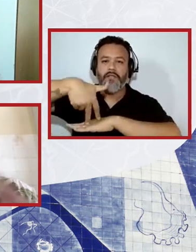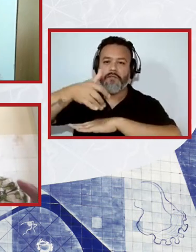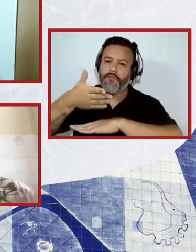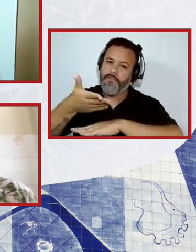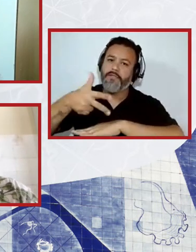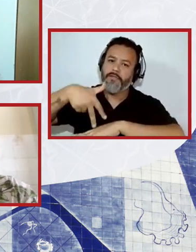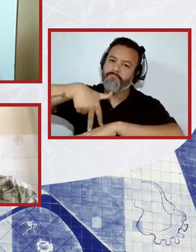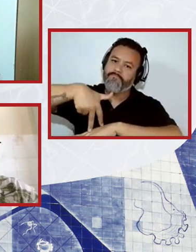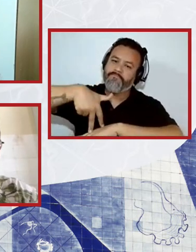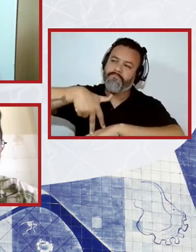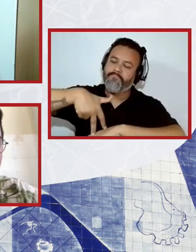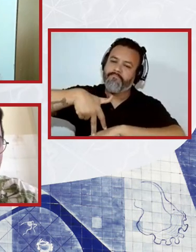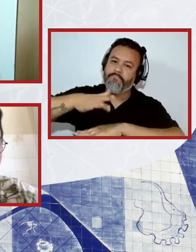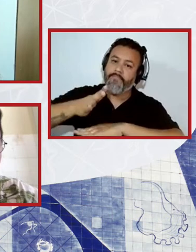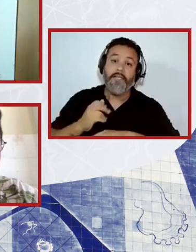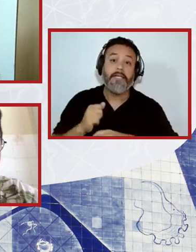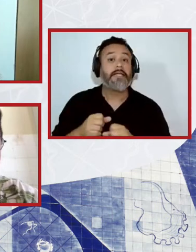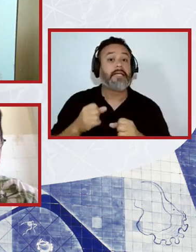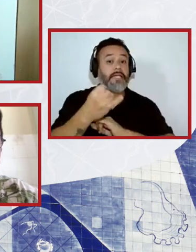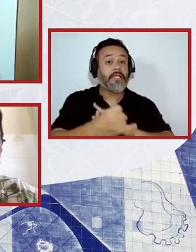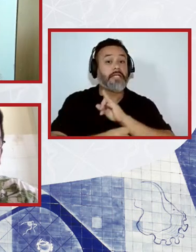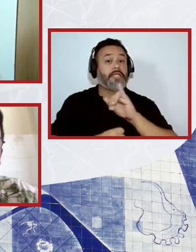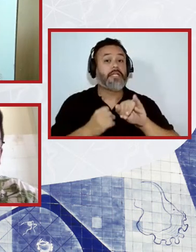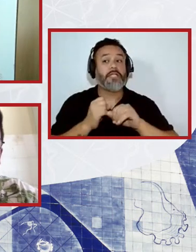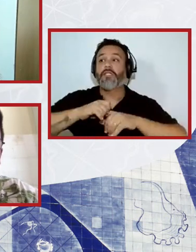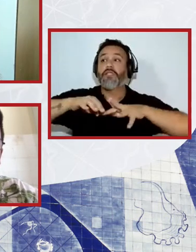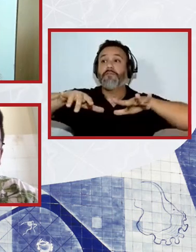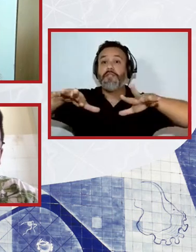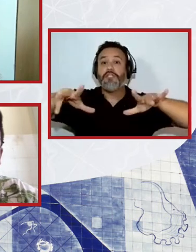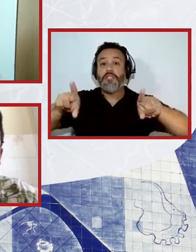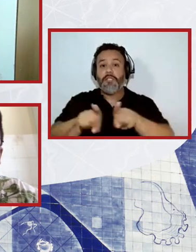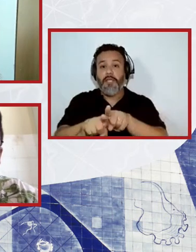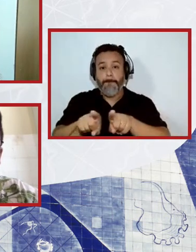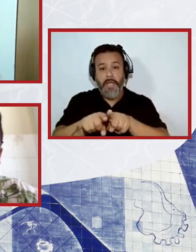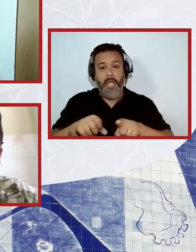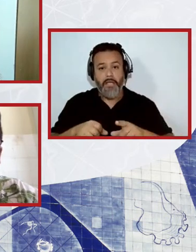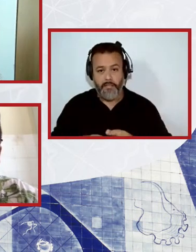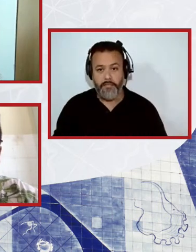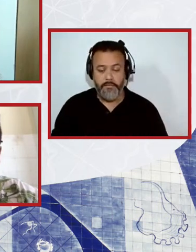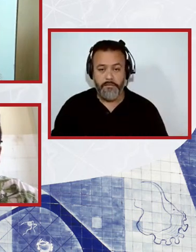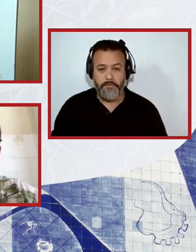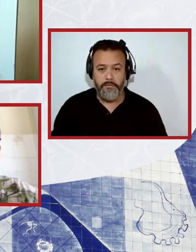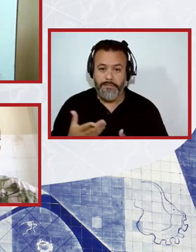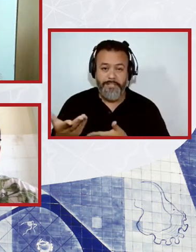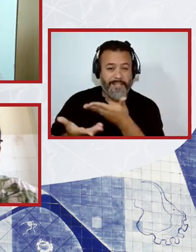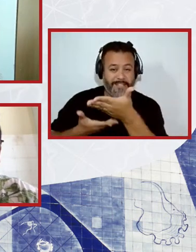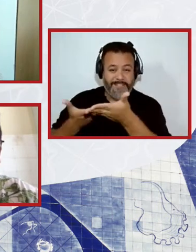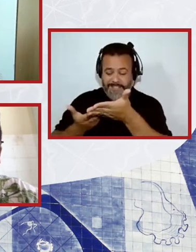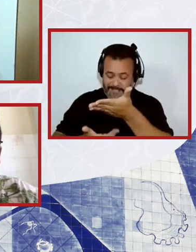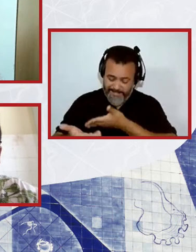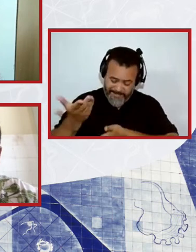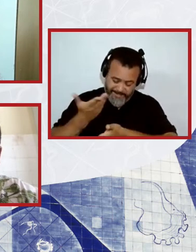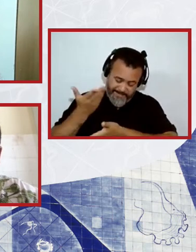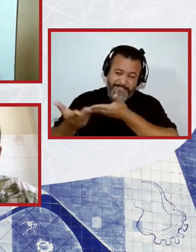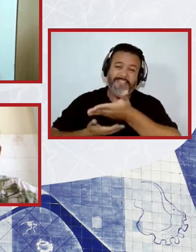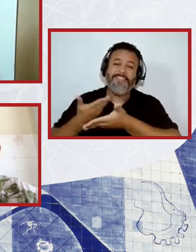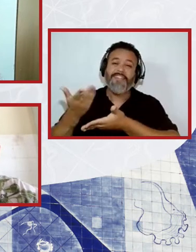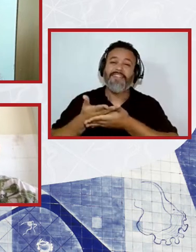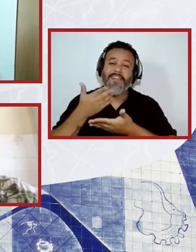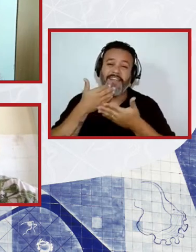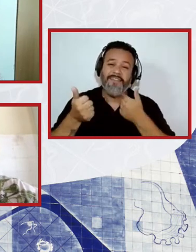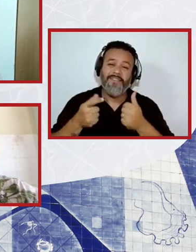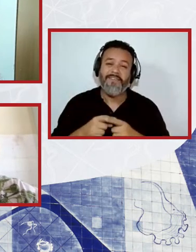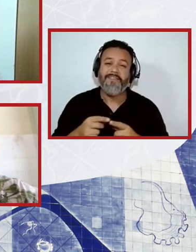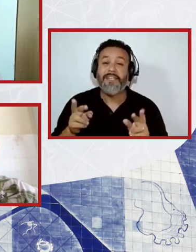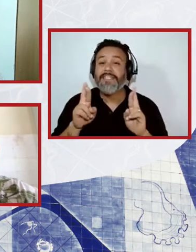né, transmiti-las também, essas presenciais, para que a gente possa interagir melhor, né. Também estou com a mesma esperança da